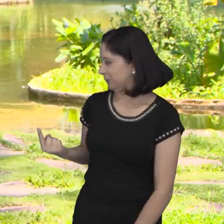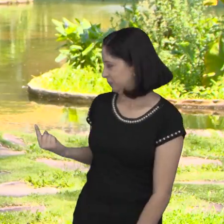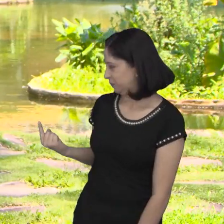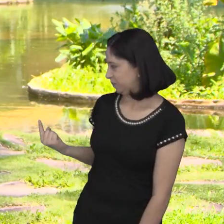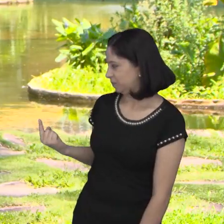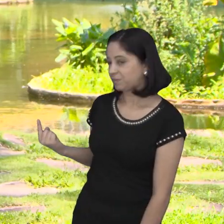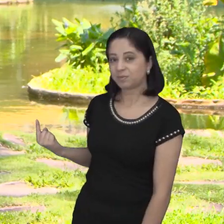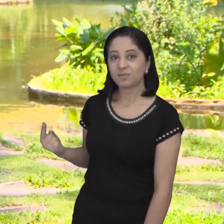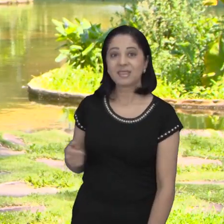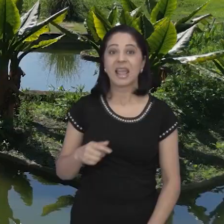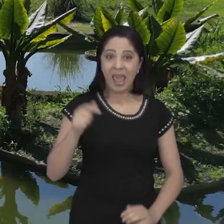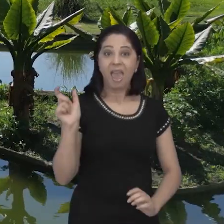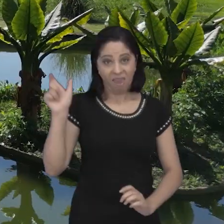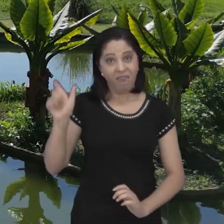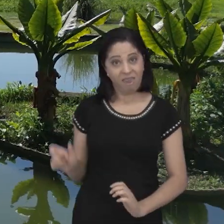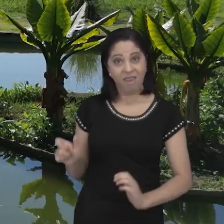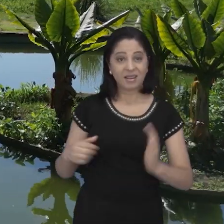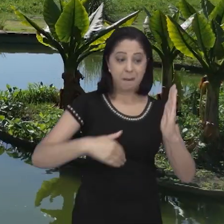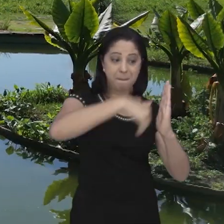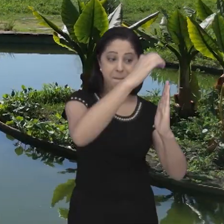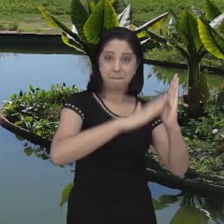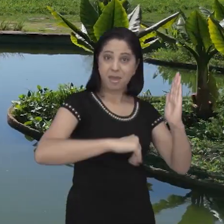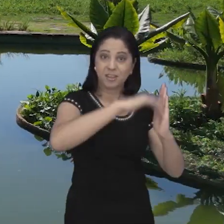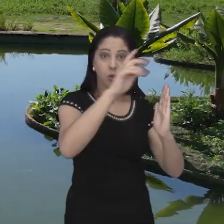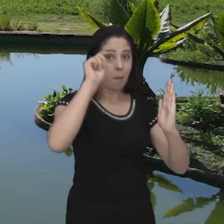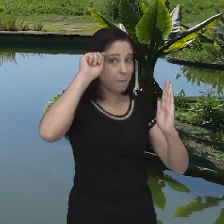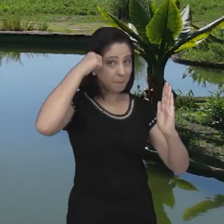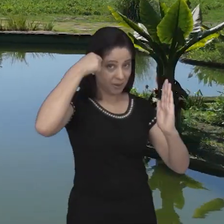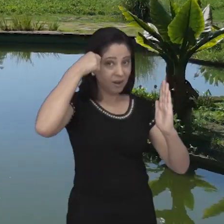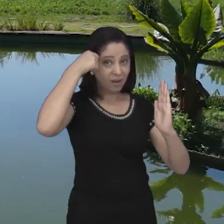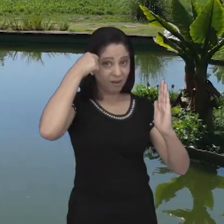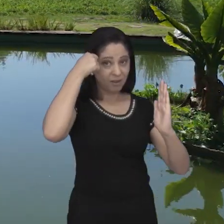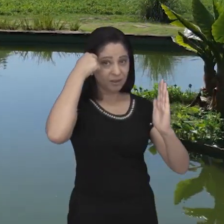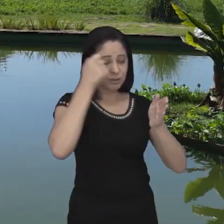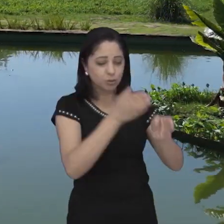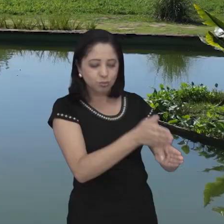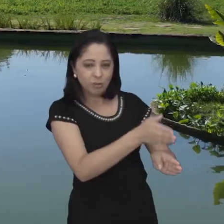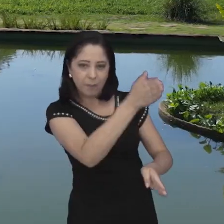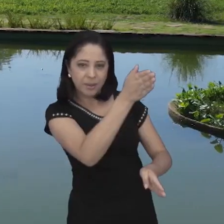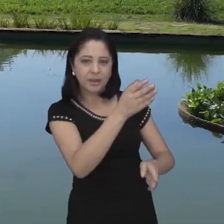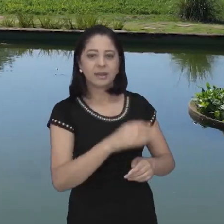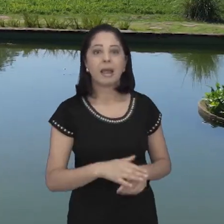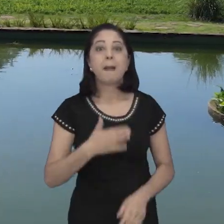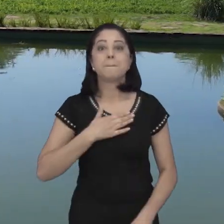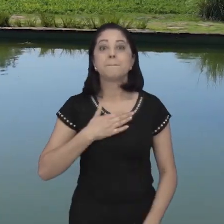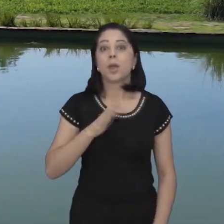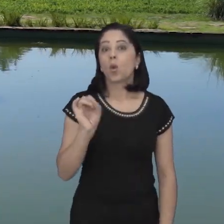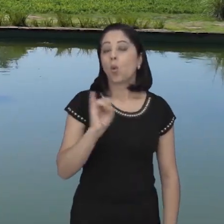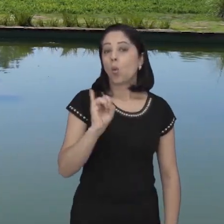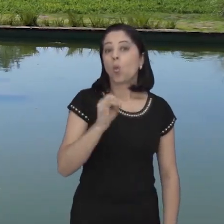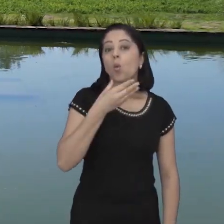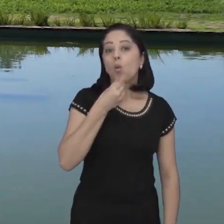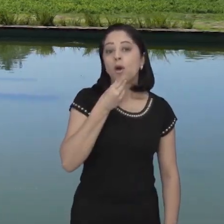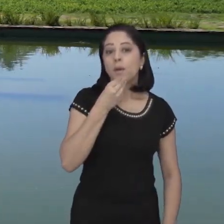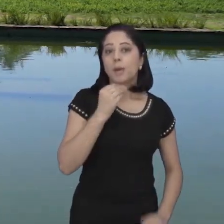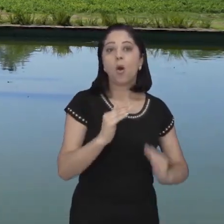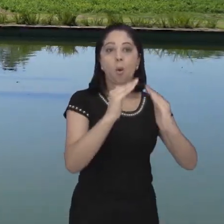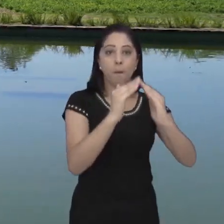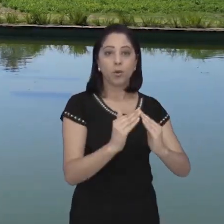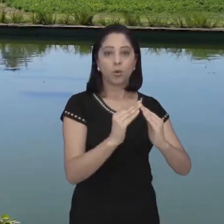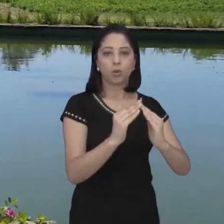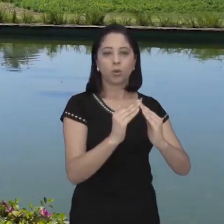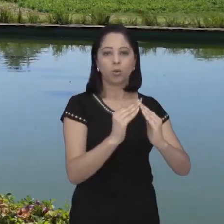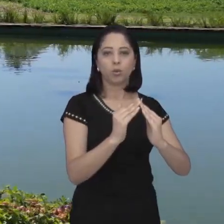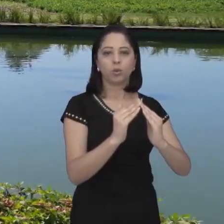também bem depois para ser um reservatório da fábrica, um reservatório de água.